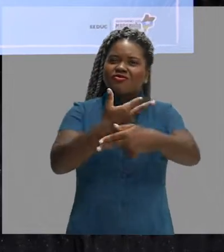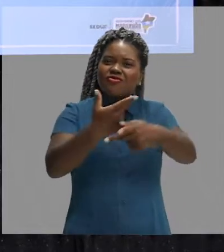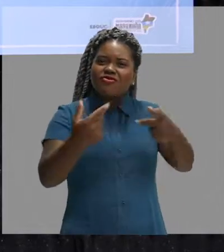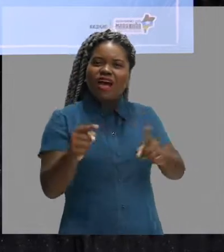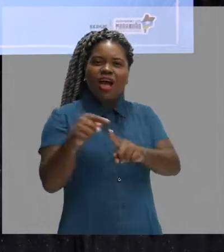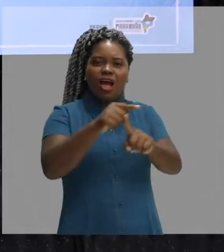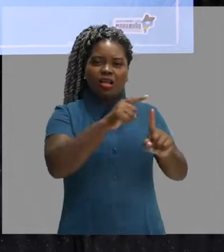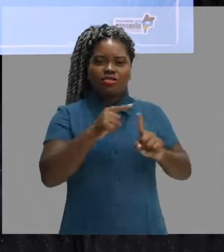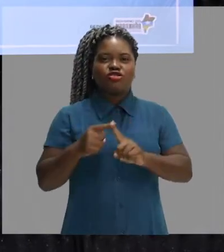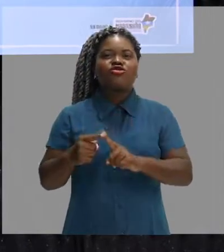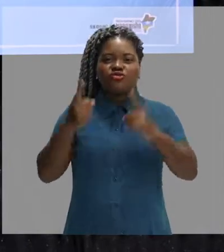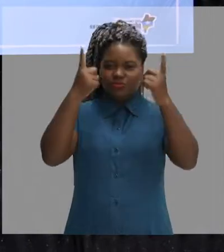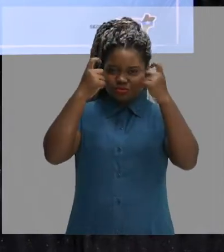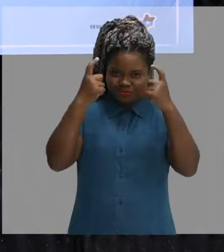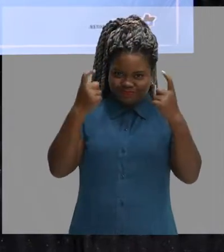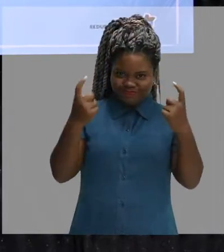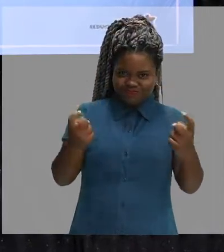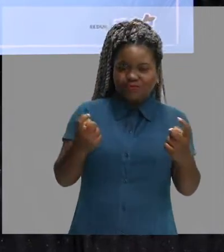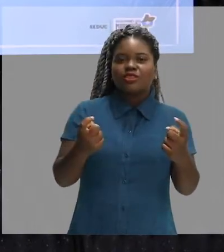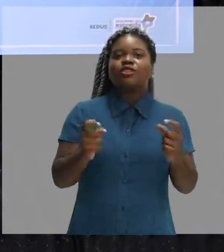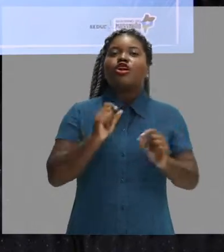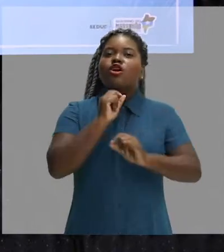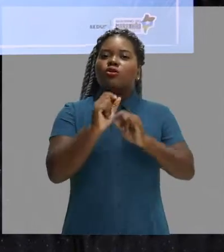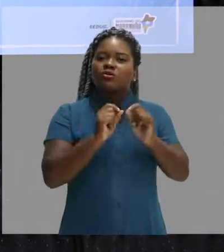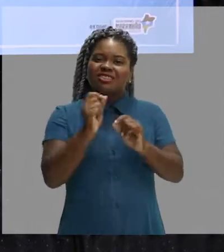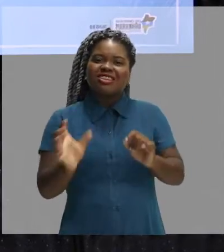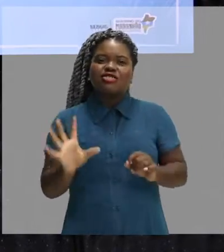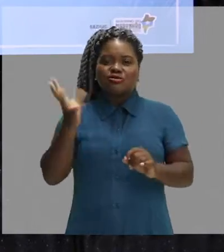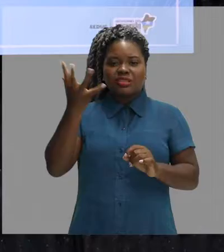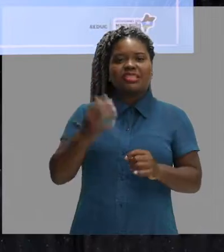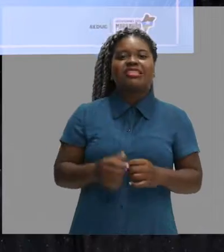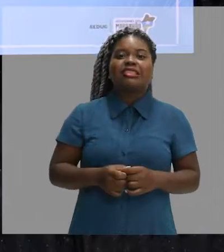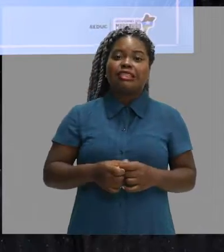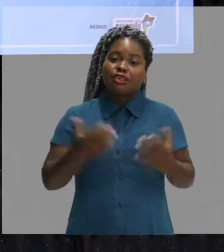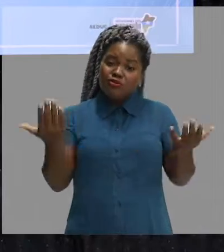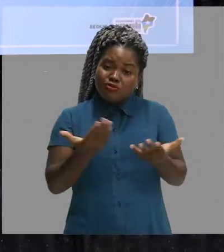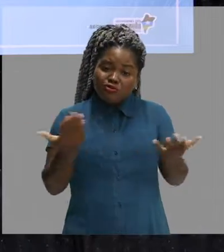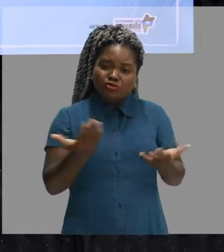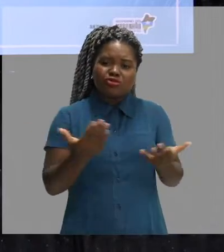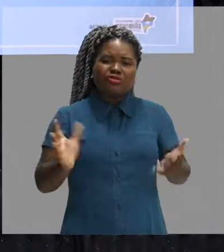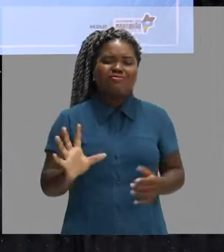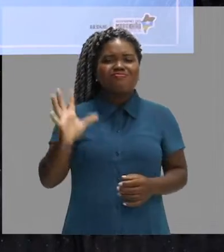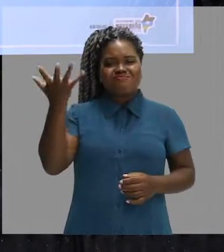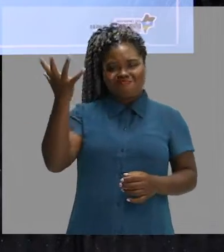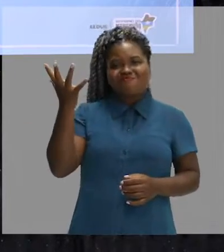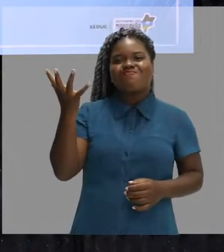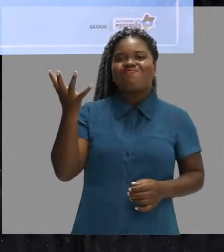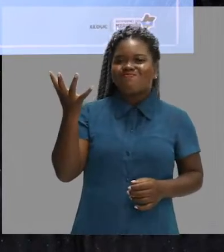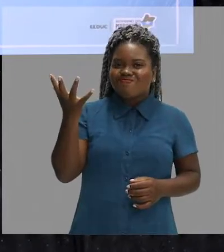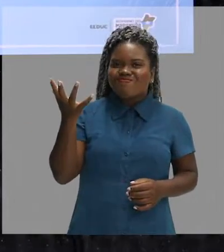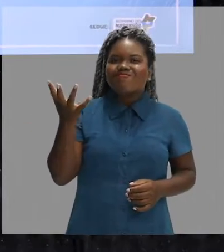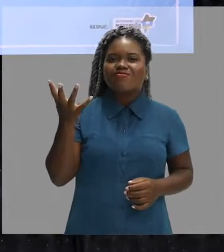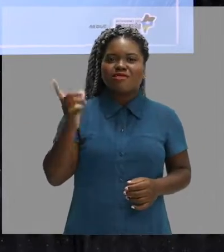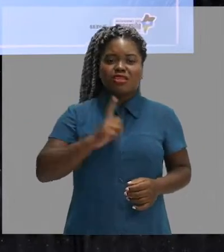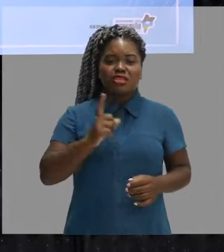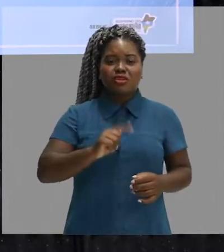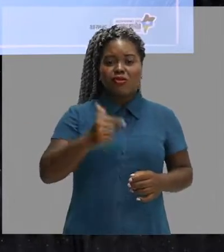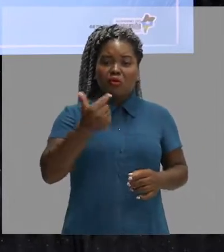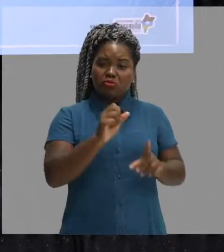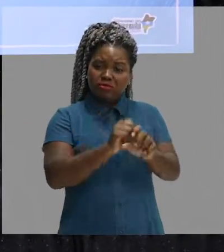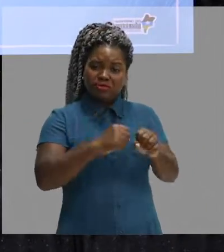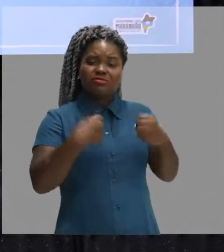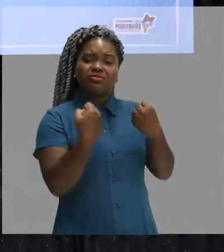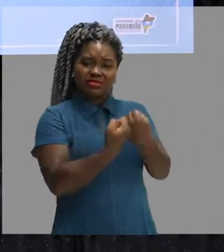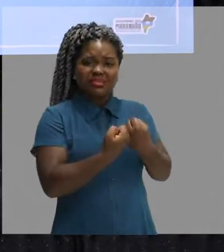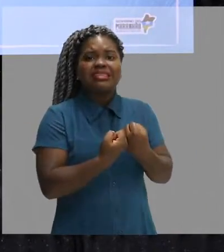tipos de violência, esse fenômeno social tão presente no cotidiano, parte de outras sociedades, não somente